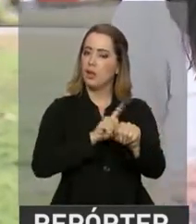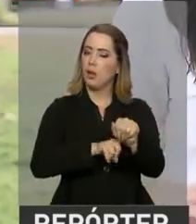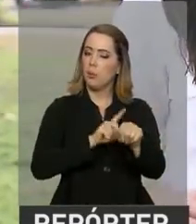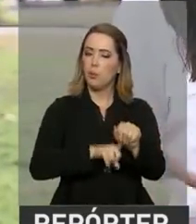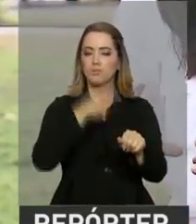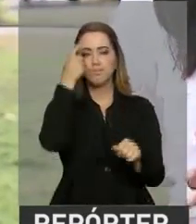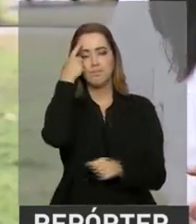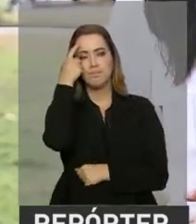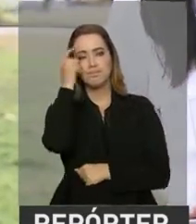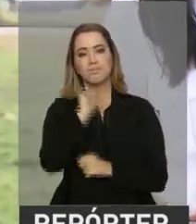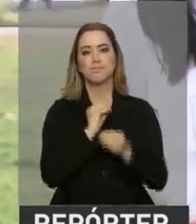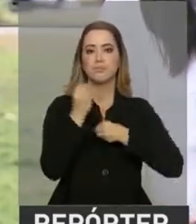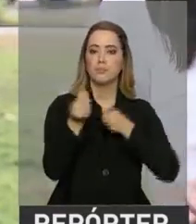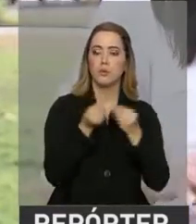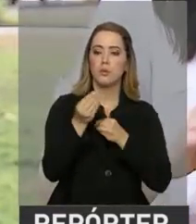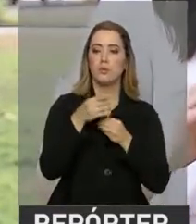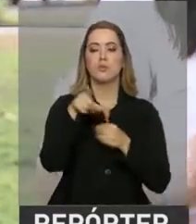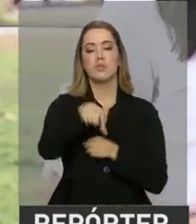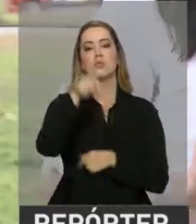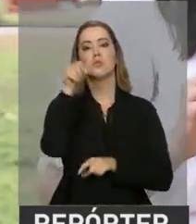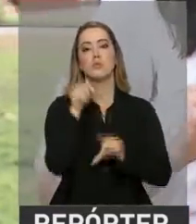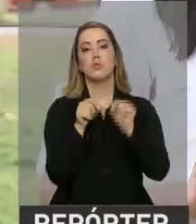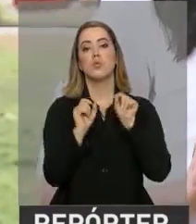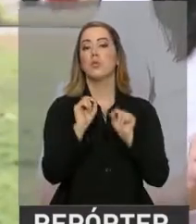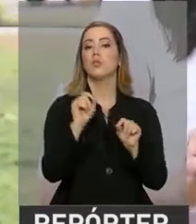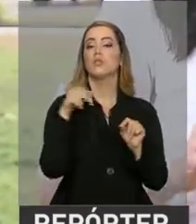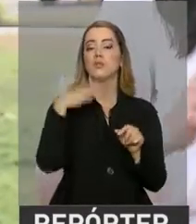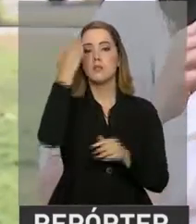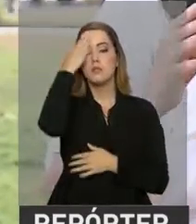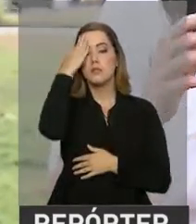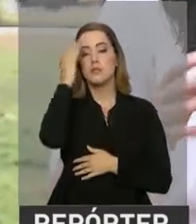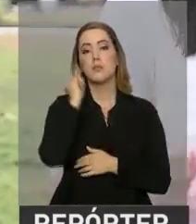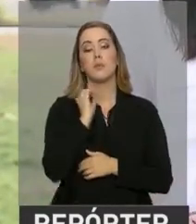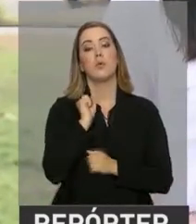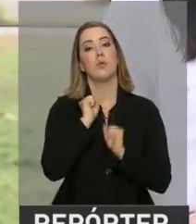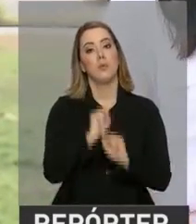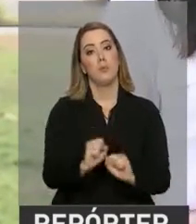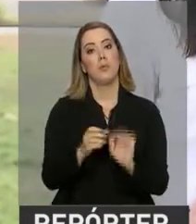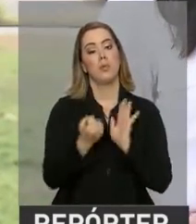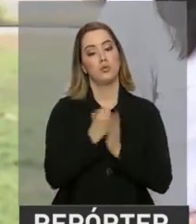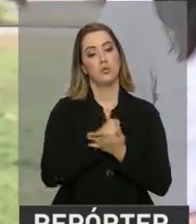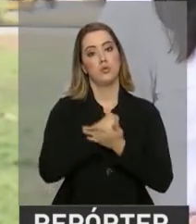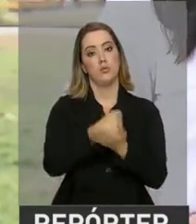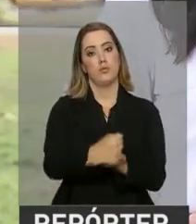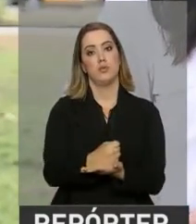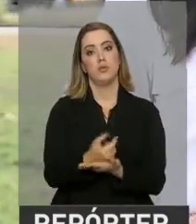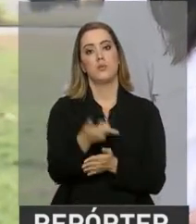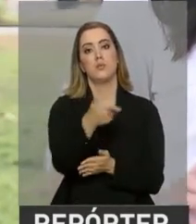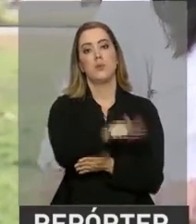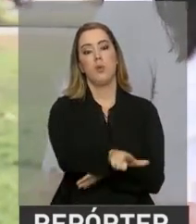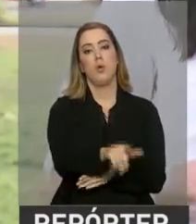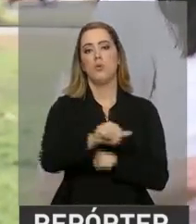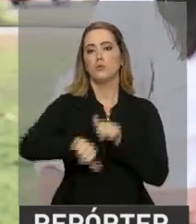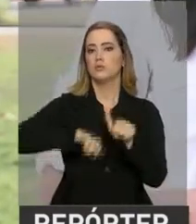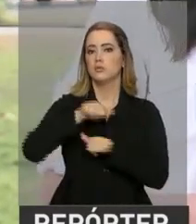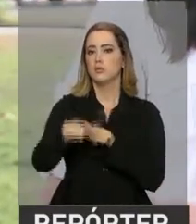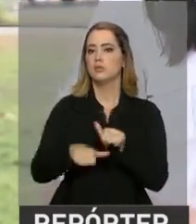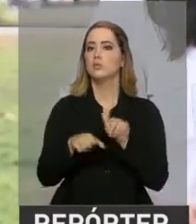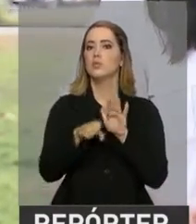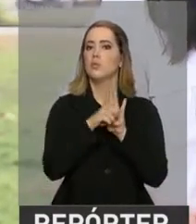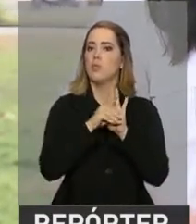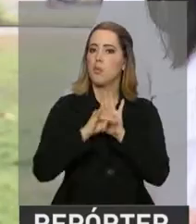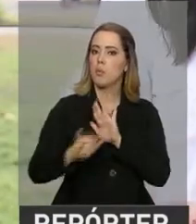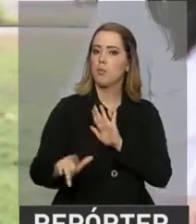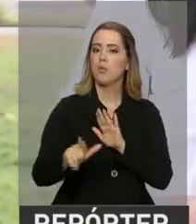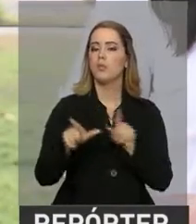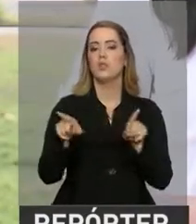pensar definir uma proposta e saber exatamente o que ele pode oferecer outra coisa que vai mudar os próprios editais e que